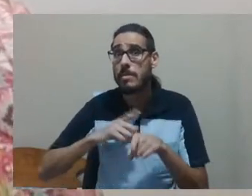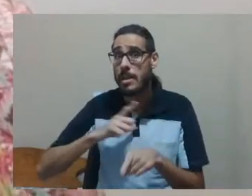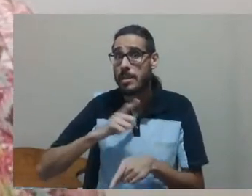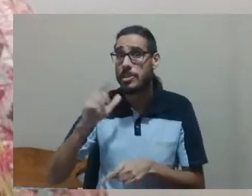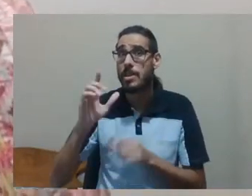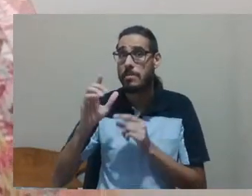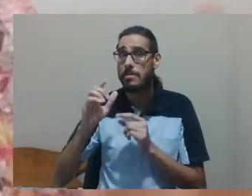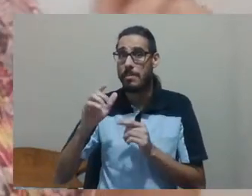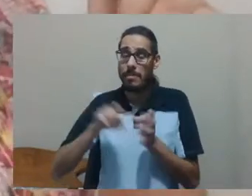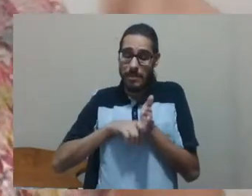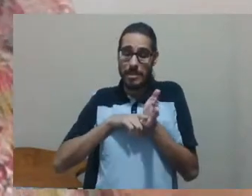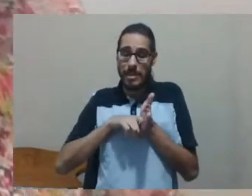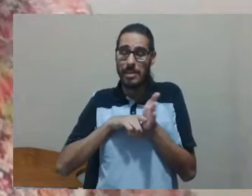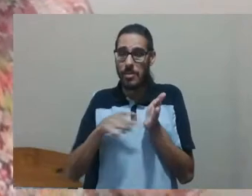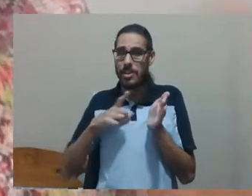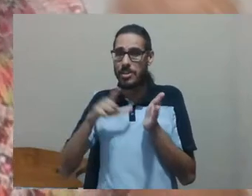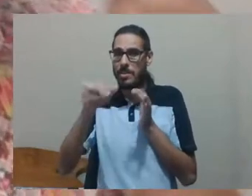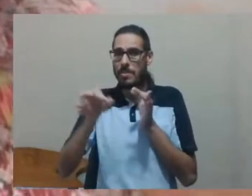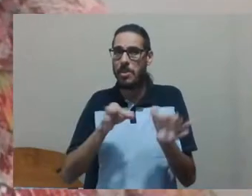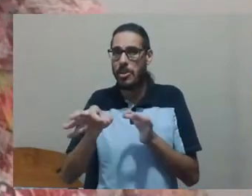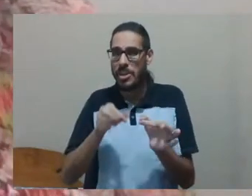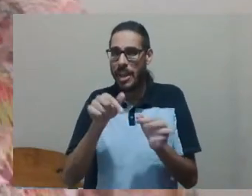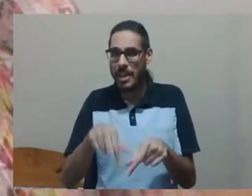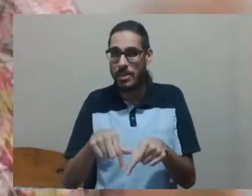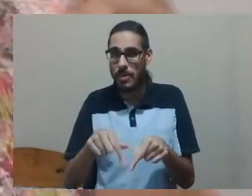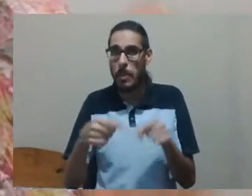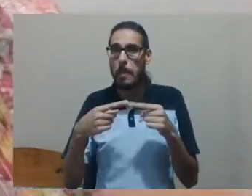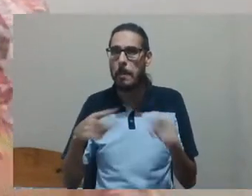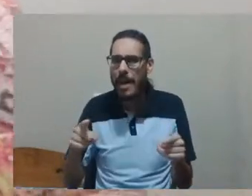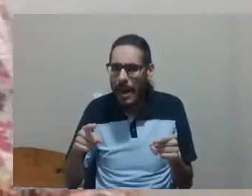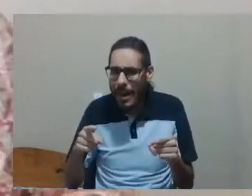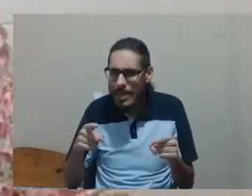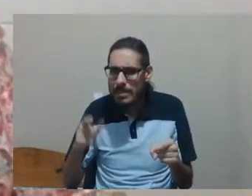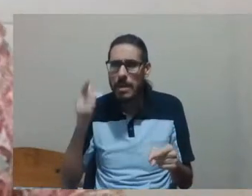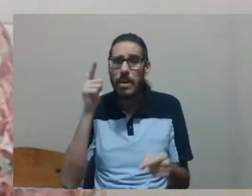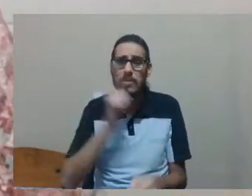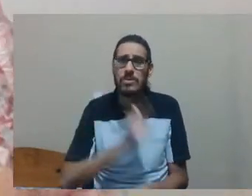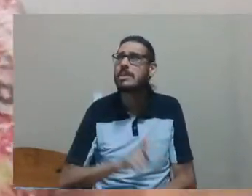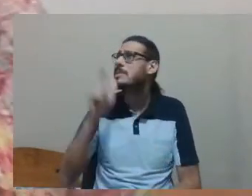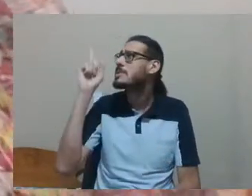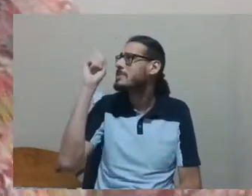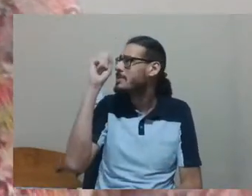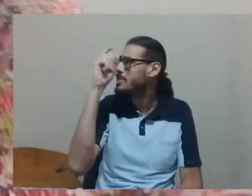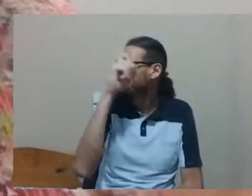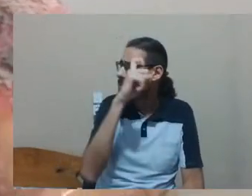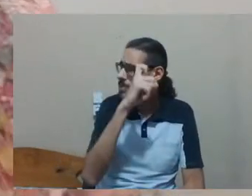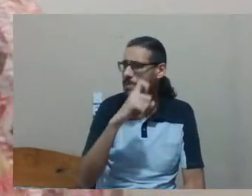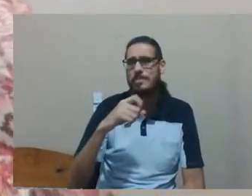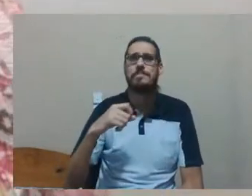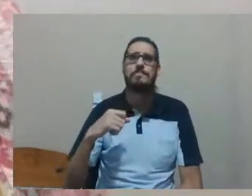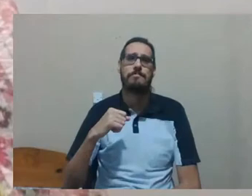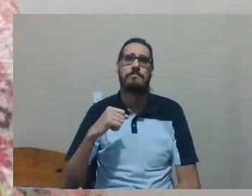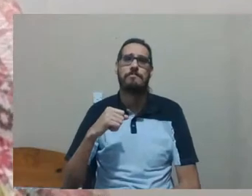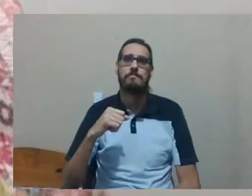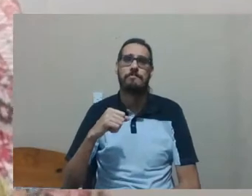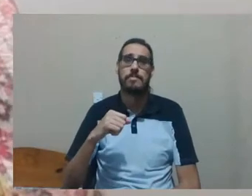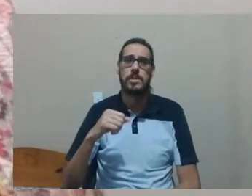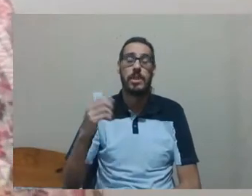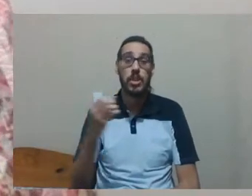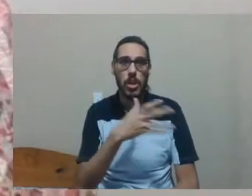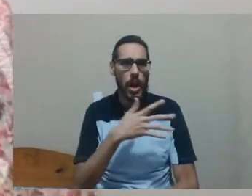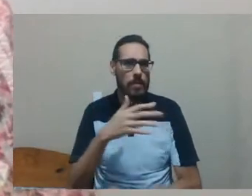envolvido. Mas foi uma liberação dura, difícil. E para os novos projetos,